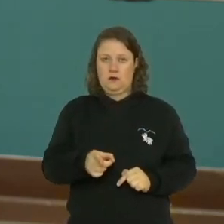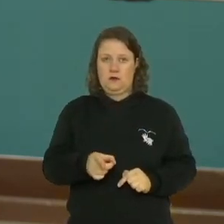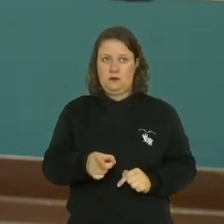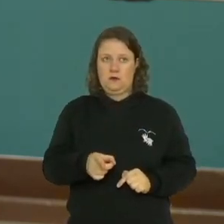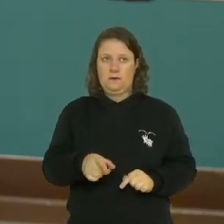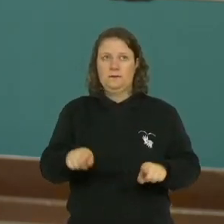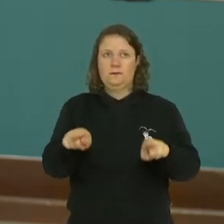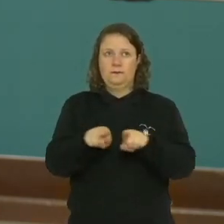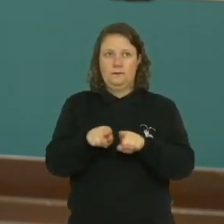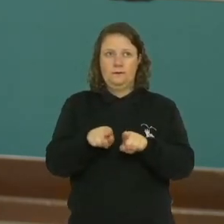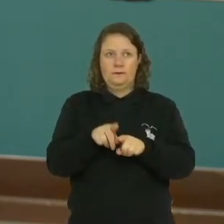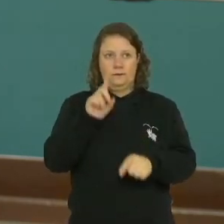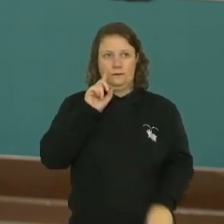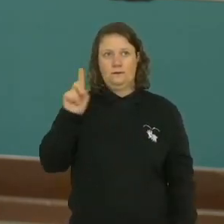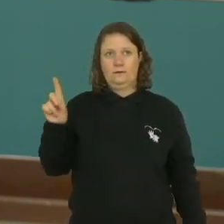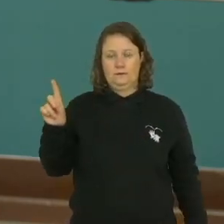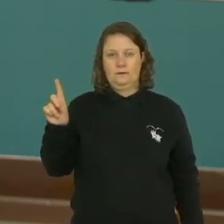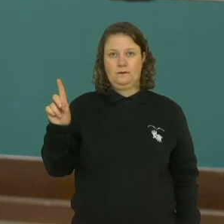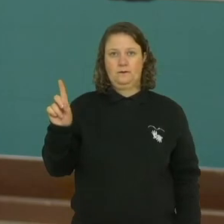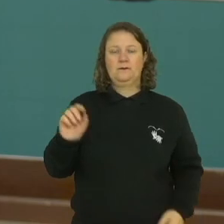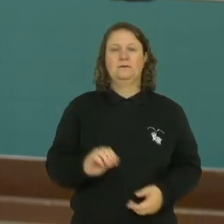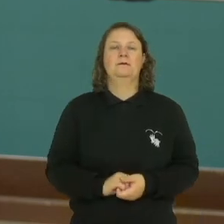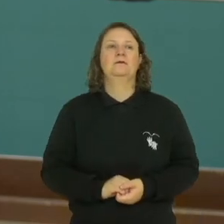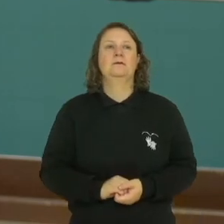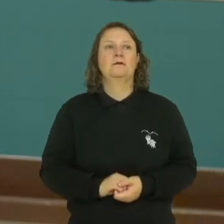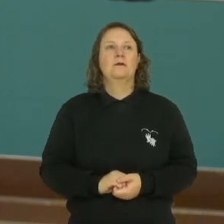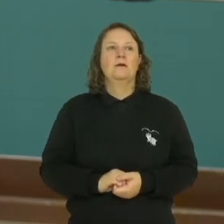para facilitar na visualização. Muito bem?